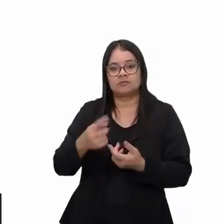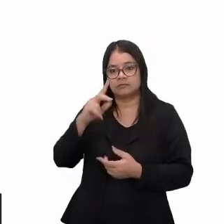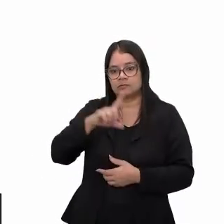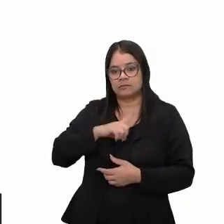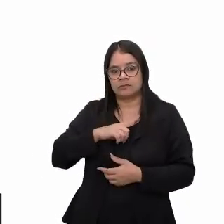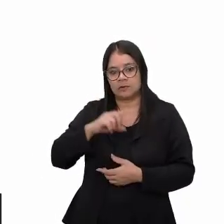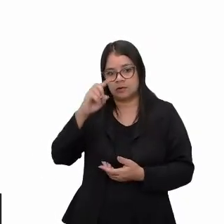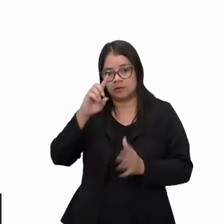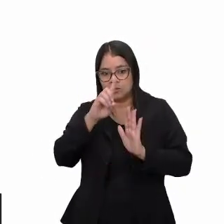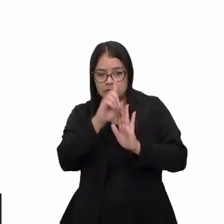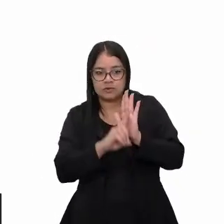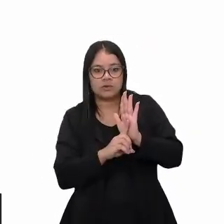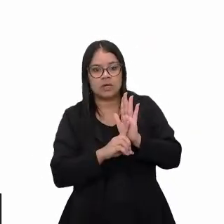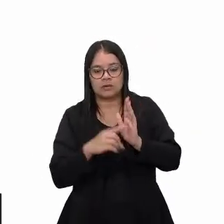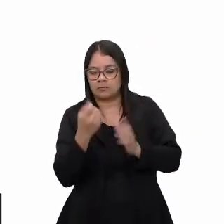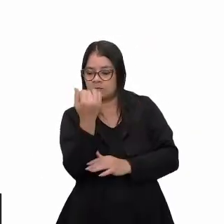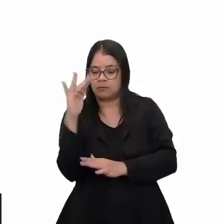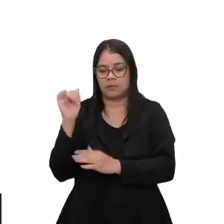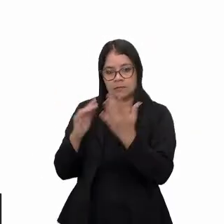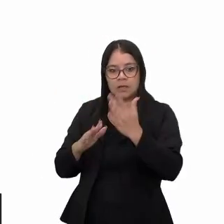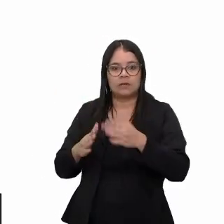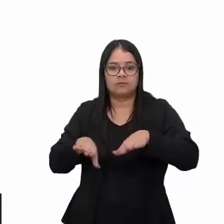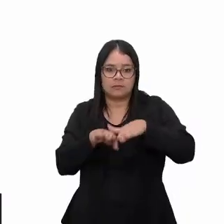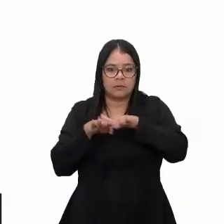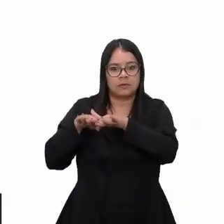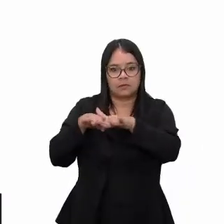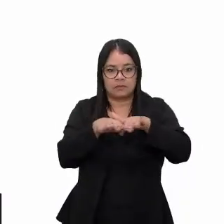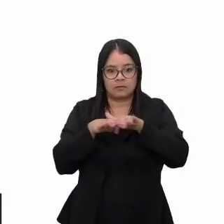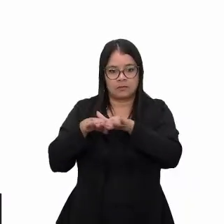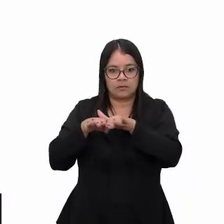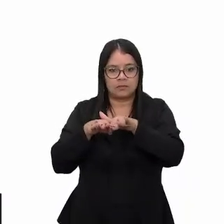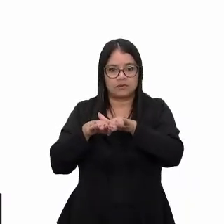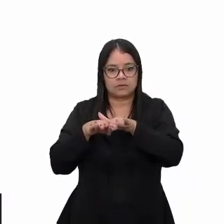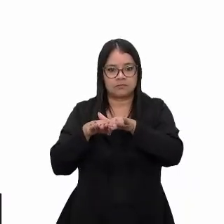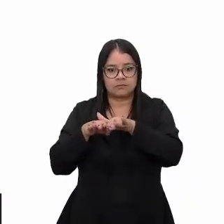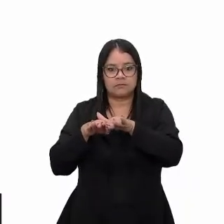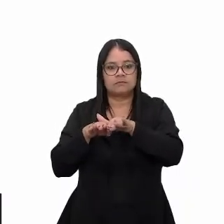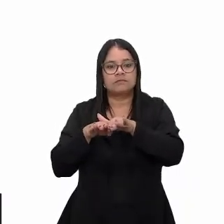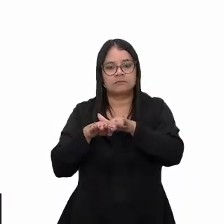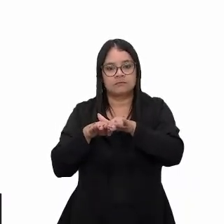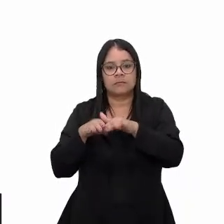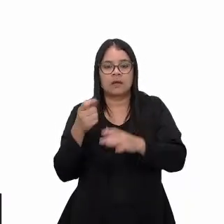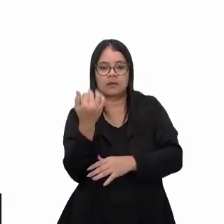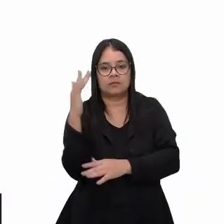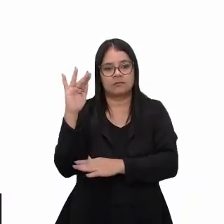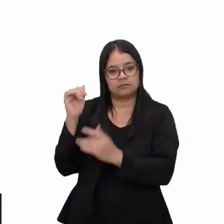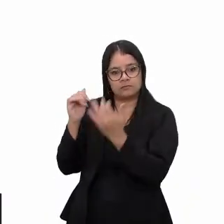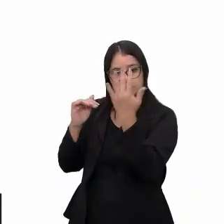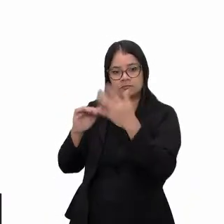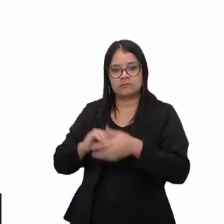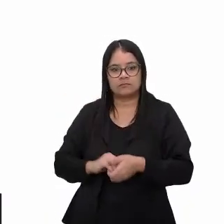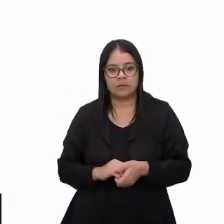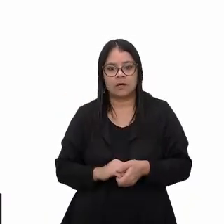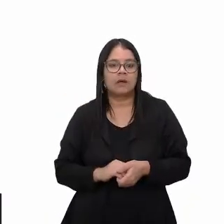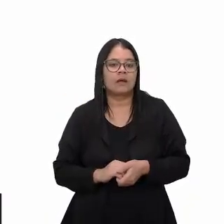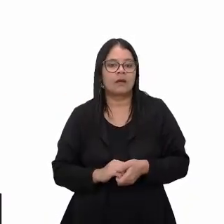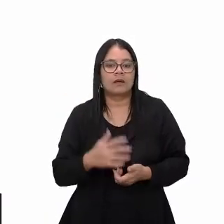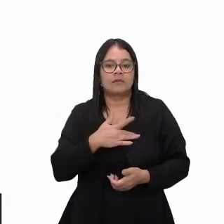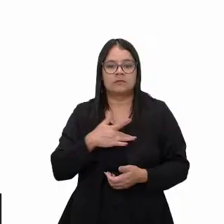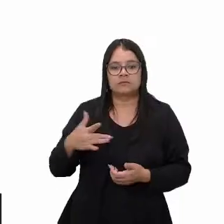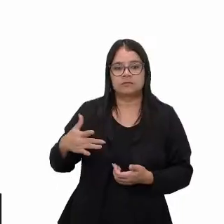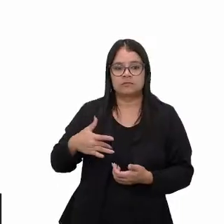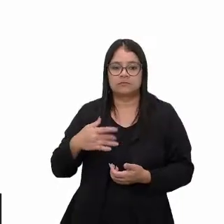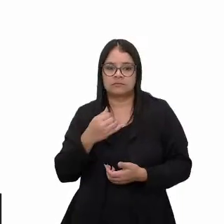meio ambiente ecologicamente equilibrado, bem de uso comum do povo e essencial à sadia de